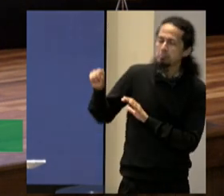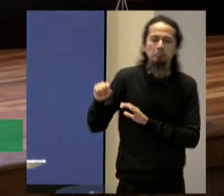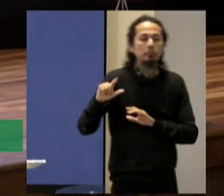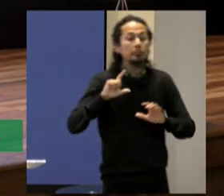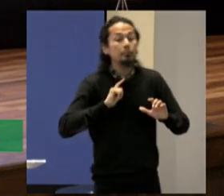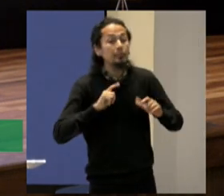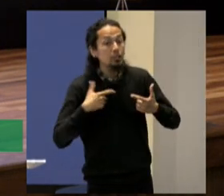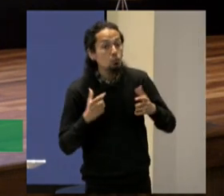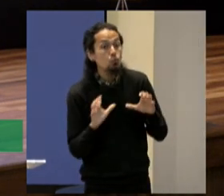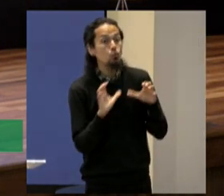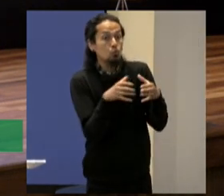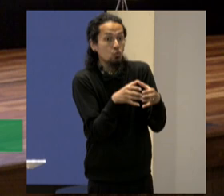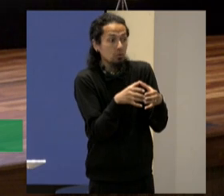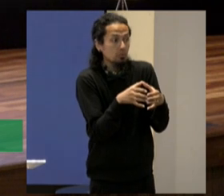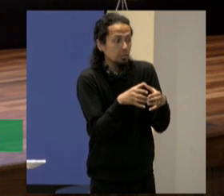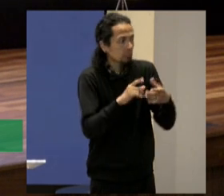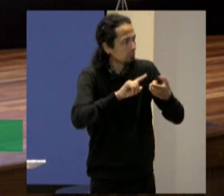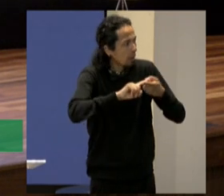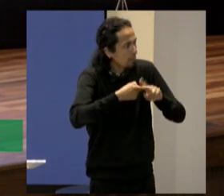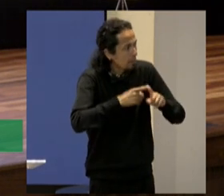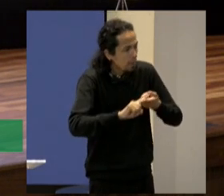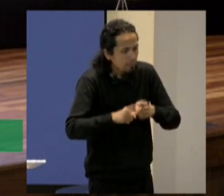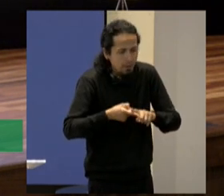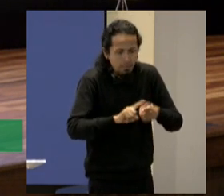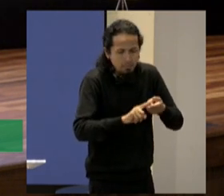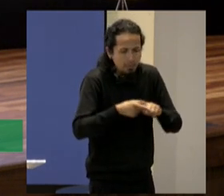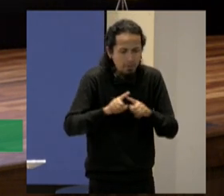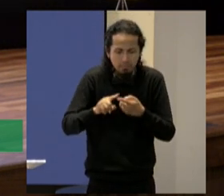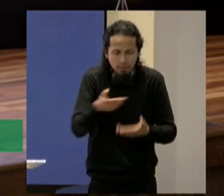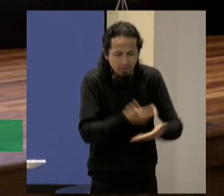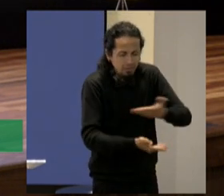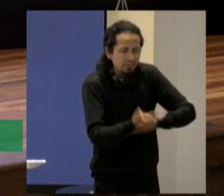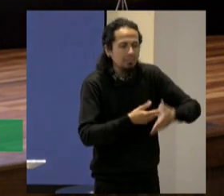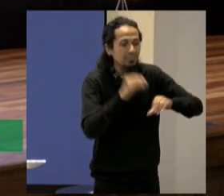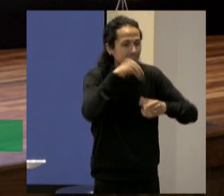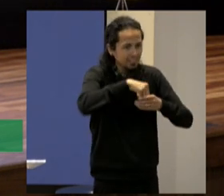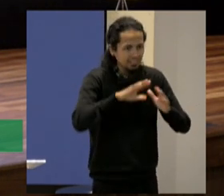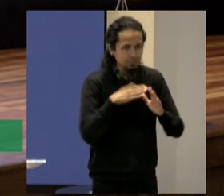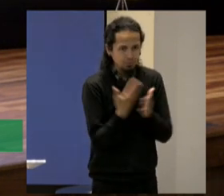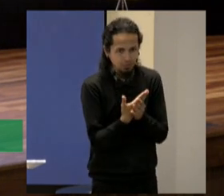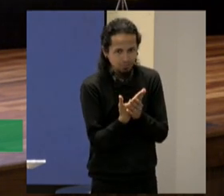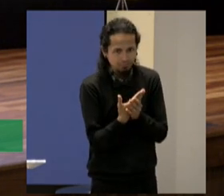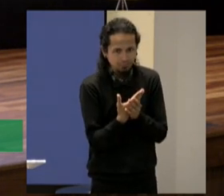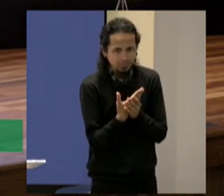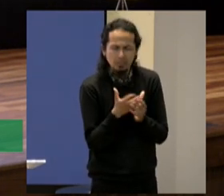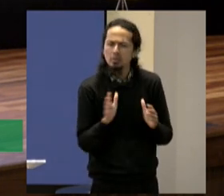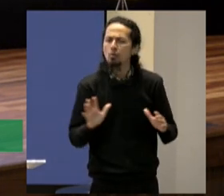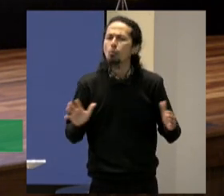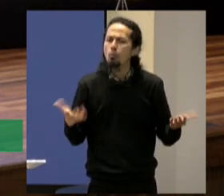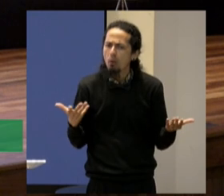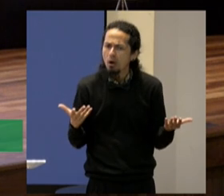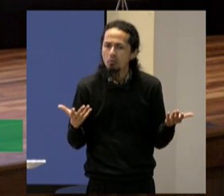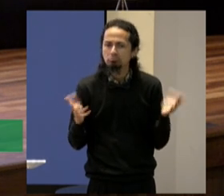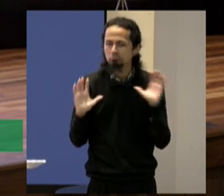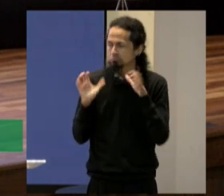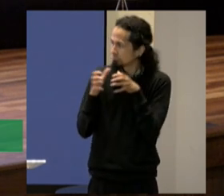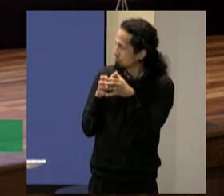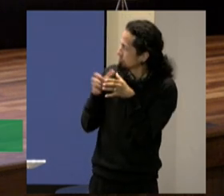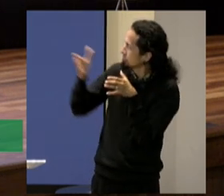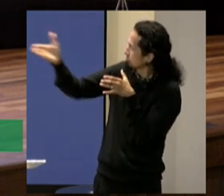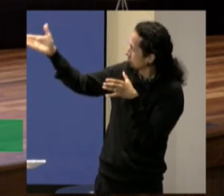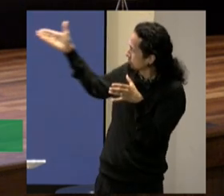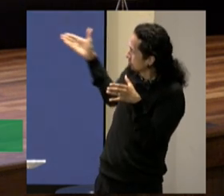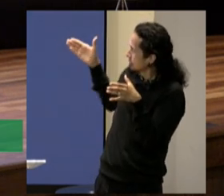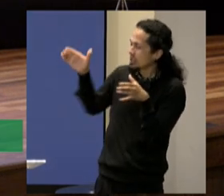essa articulação com todo mundo da escola. Então, é a equipe pedagógica que está articulando, junto com a direção,